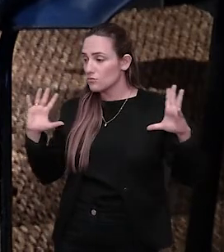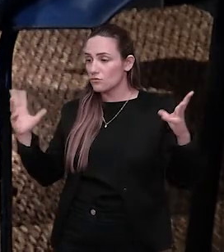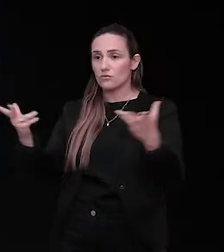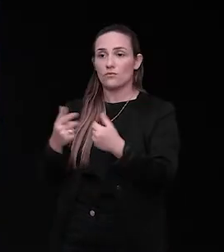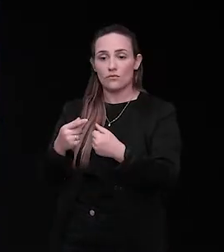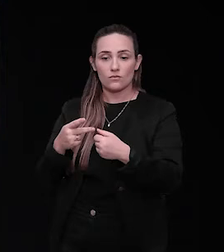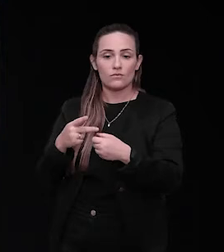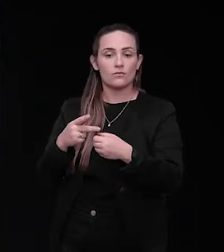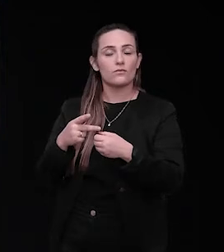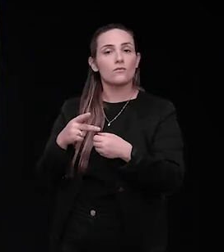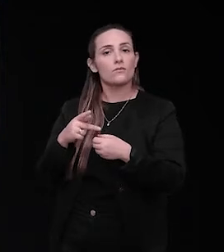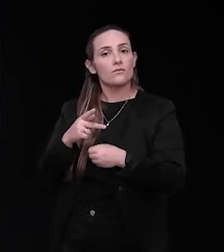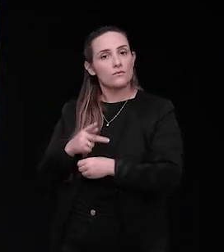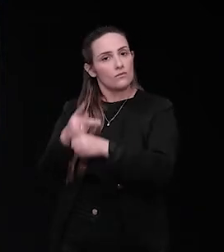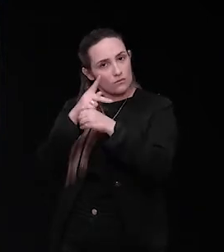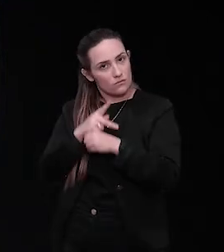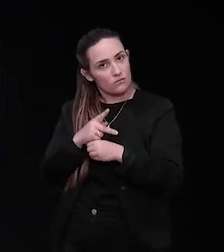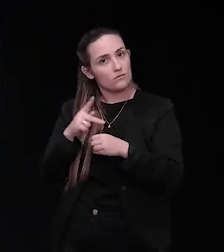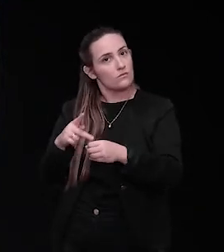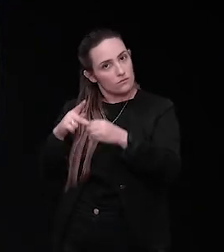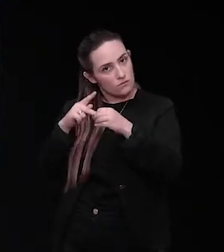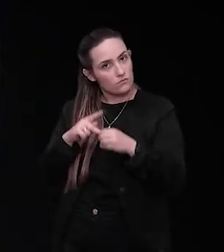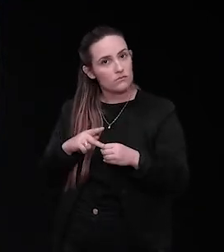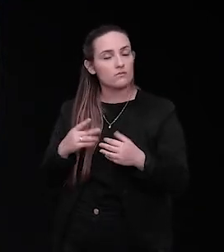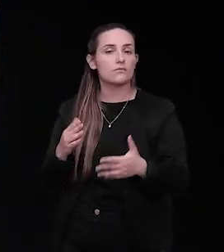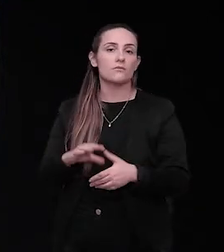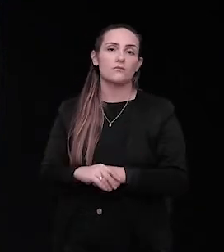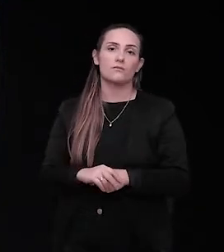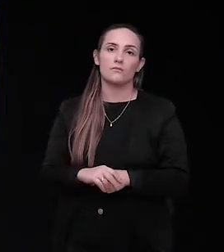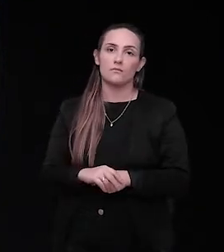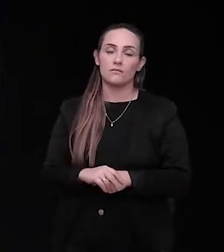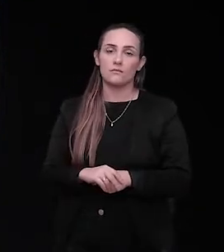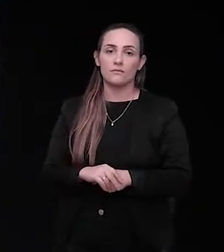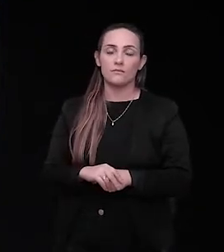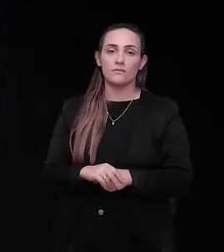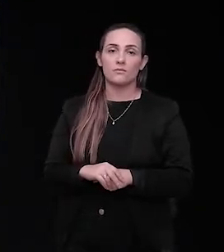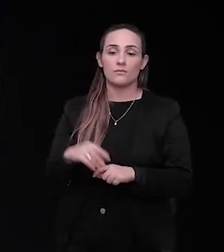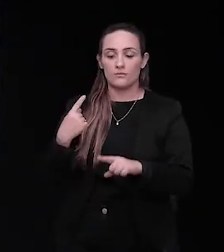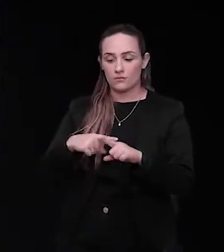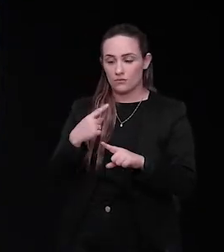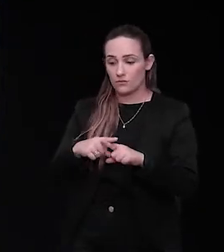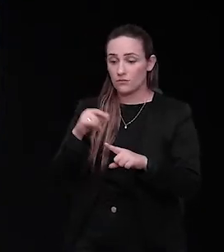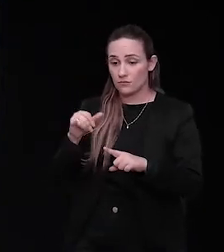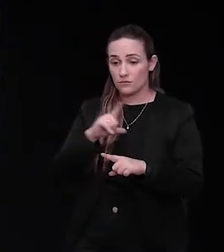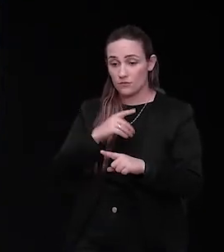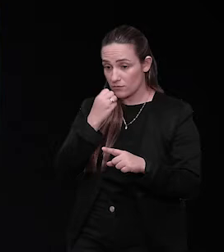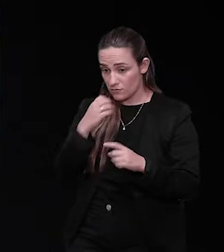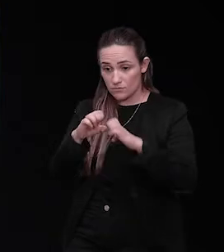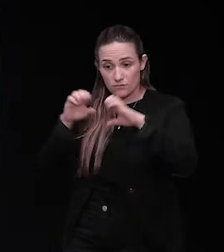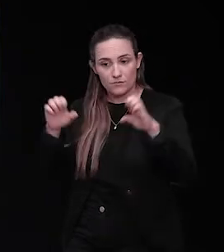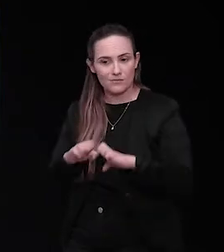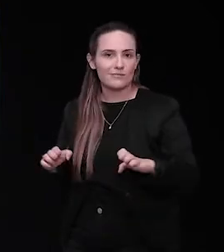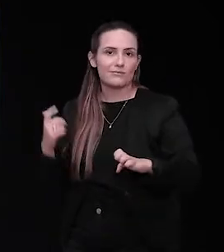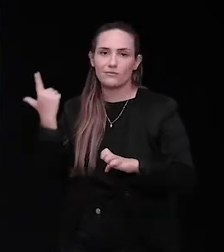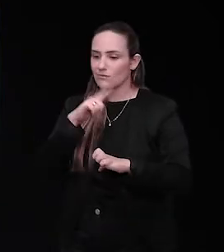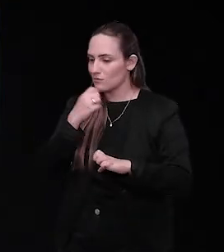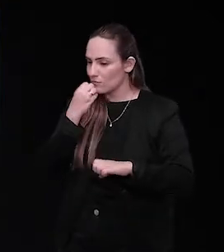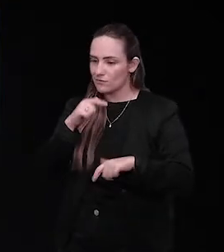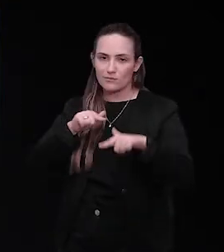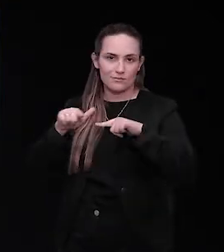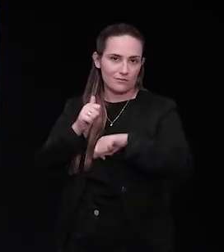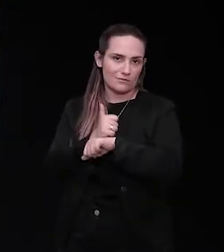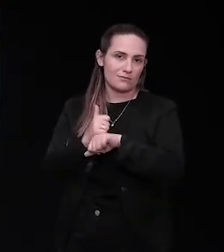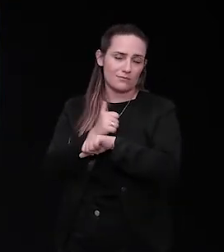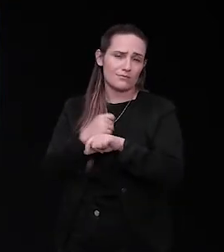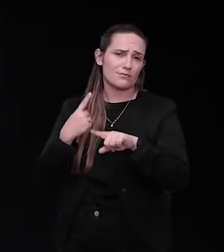justiça, porque quando você dá uma estrutura melhor para ele, a pessoa consegue desenvolver um trabalho de qualidade melhor, você consegue... Porque o promotor